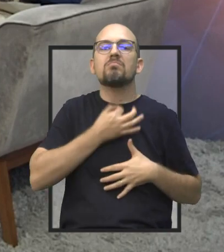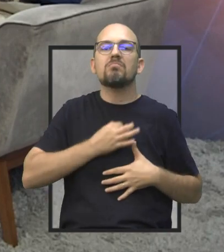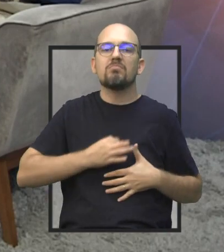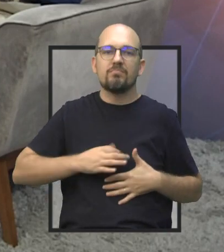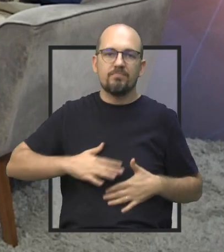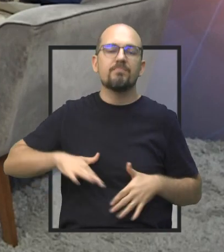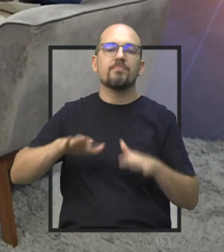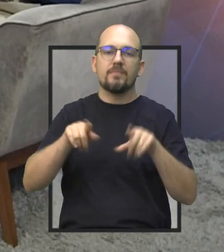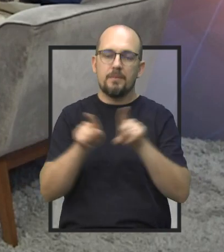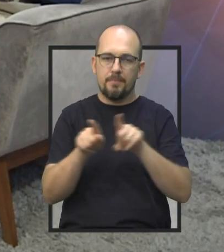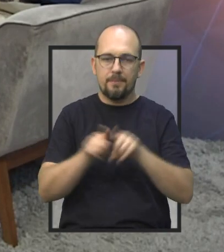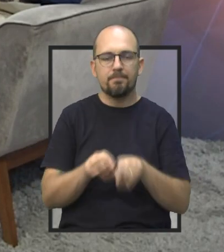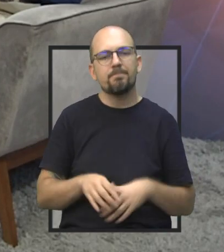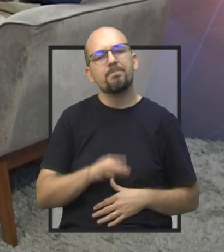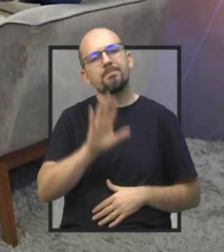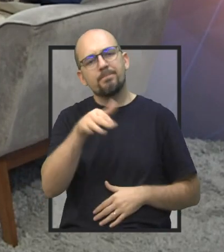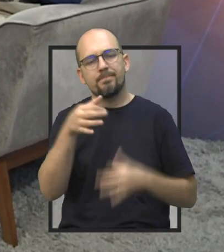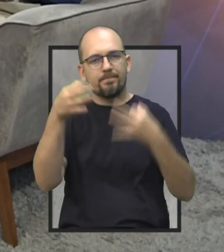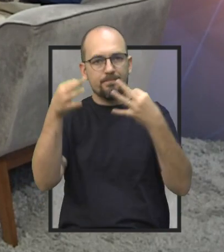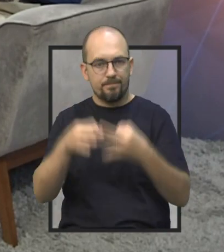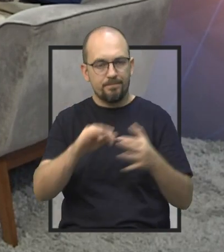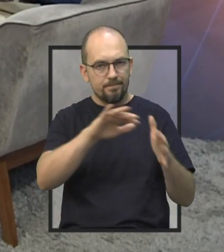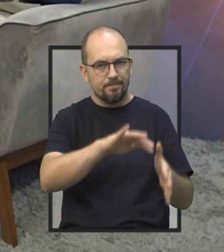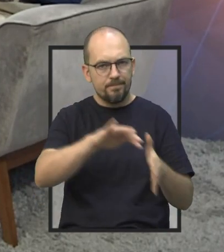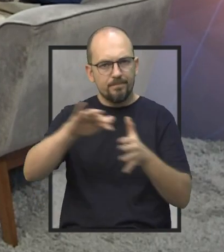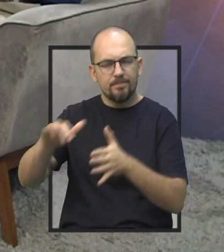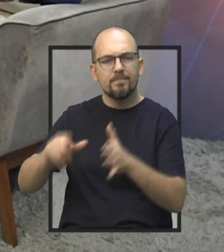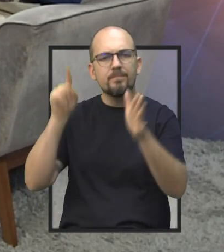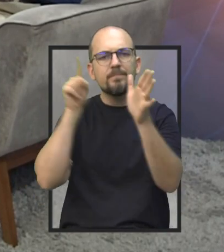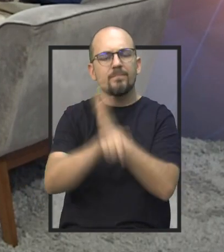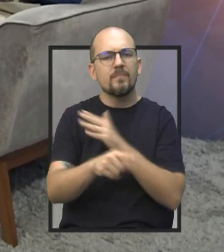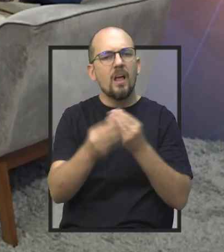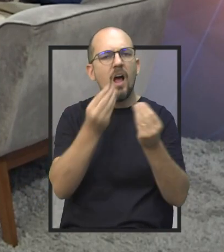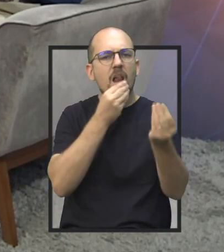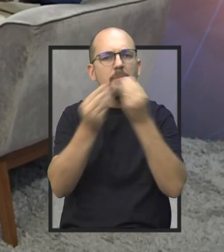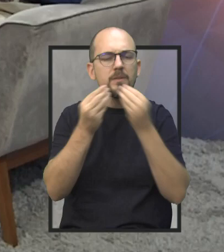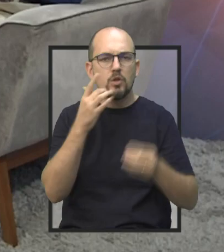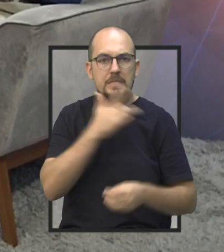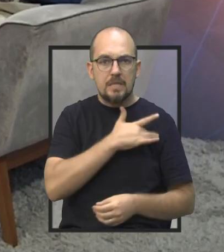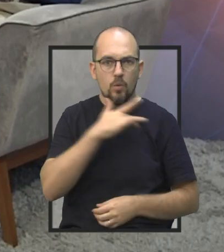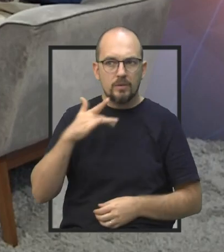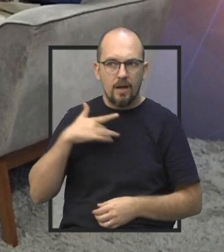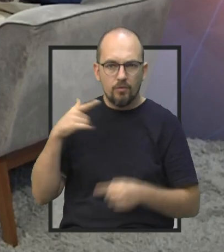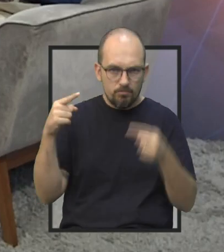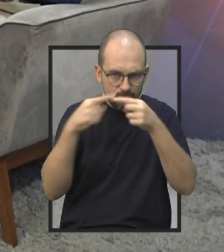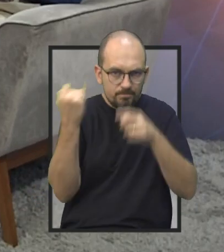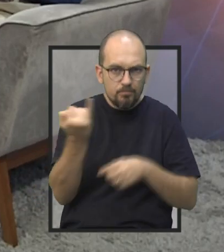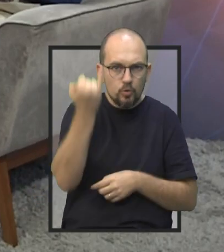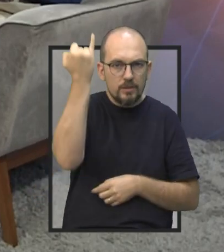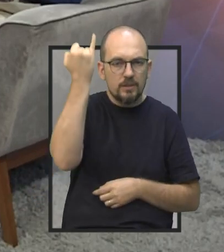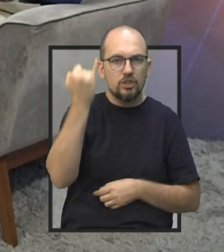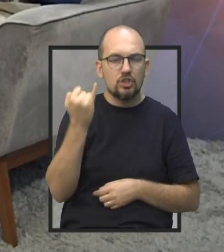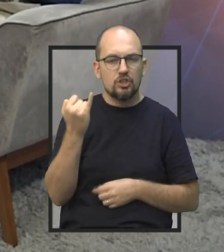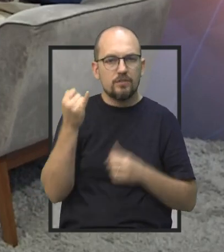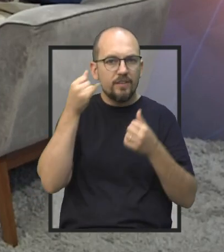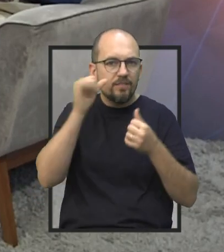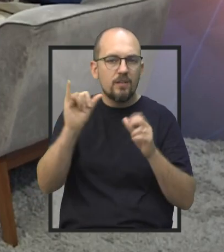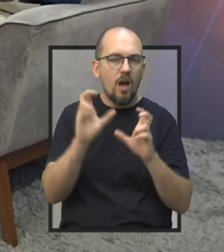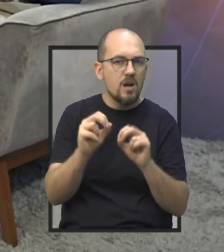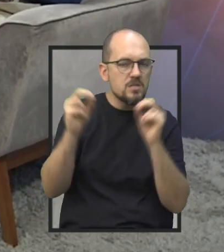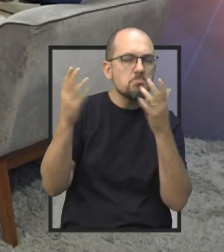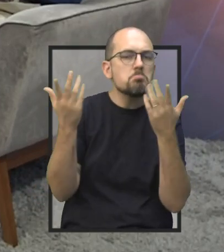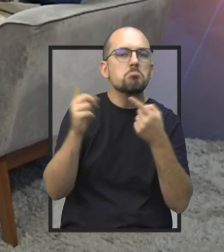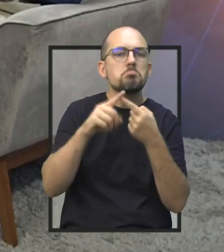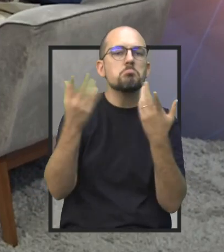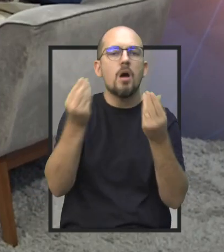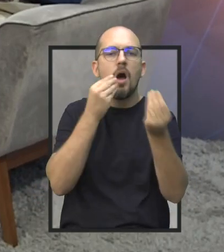gente finalizar, doutor, a alimentação saudável, ela é importante para a prevenção desses cânceres, né? Quais são os alimentos,